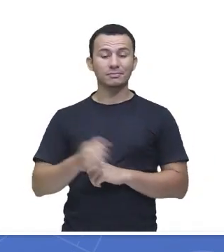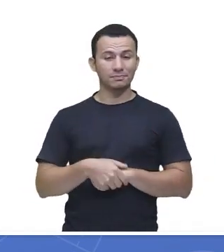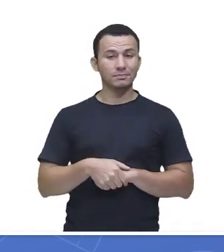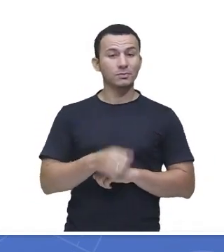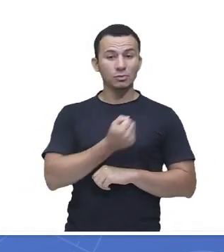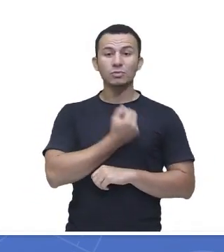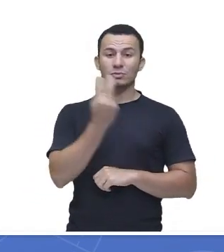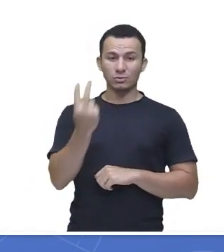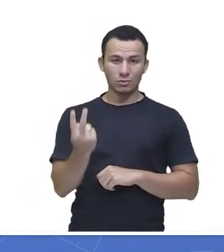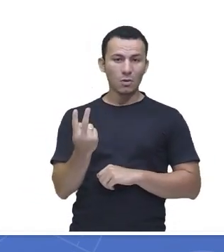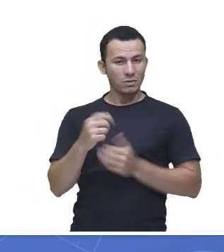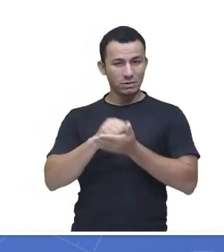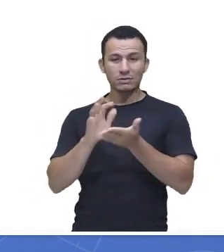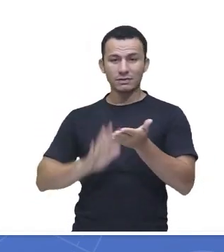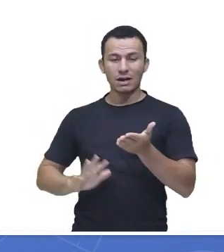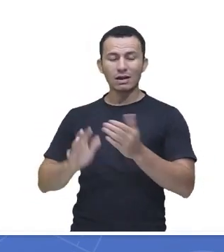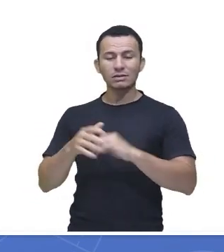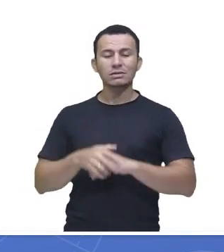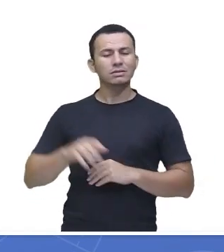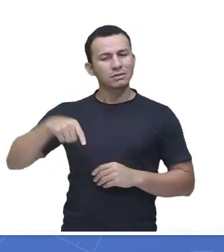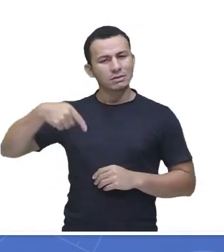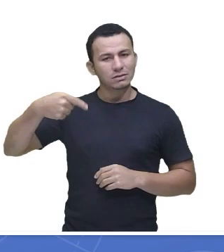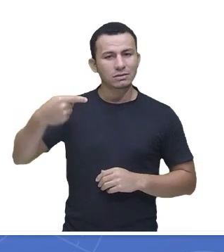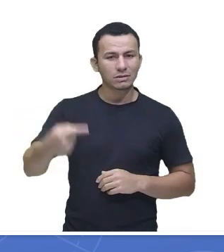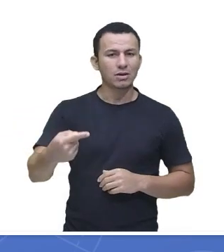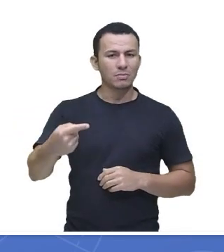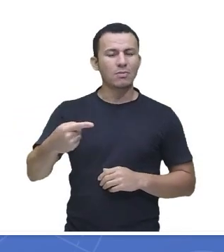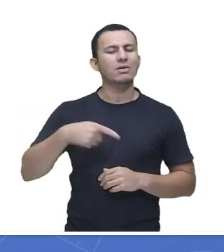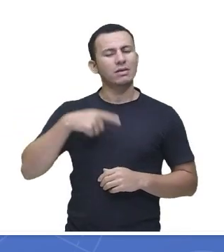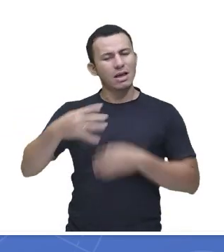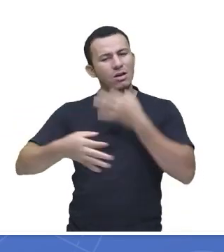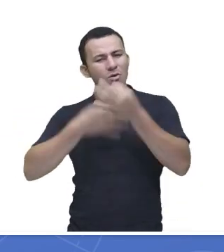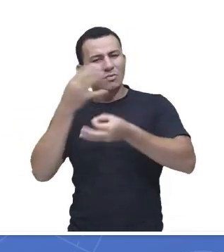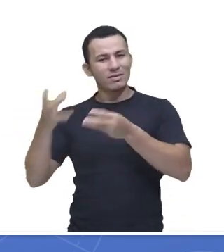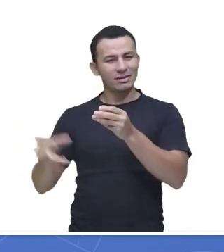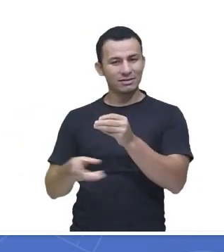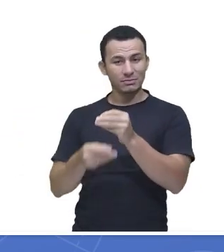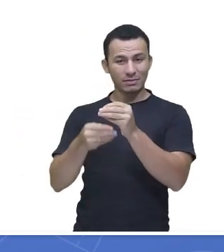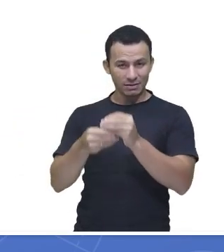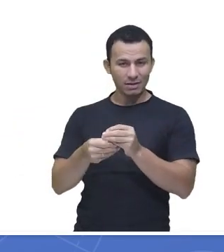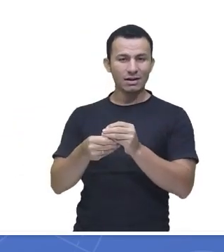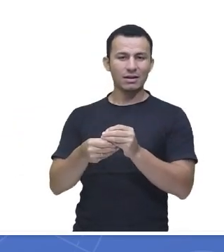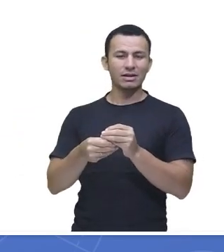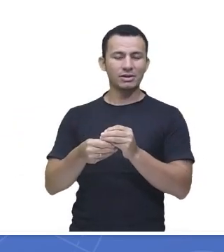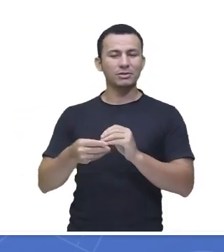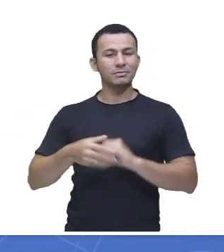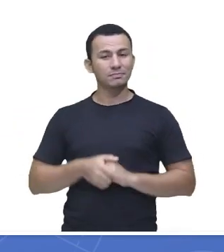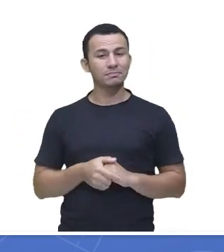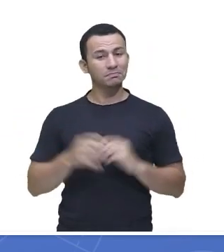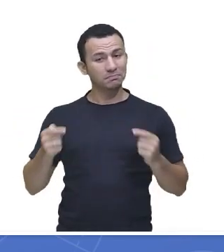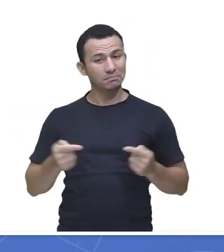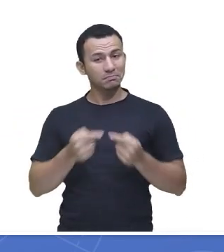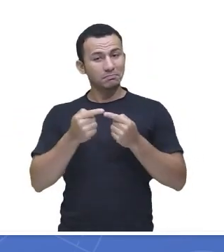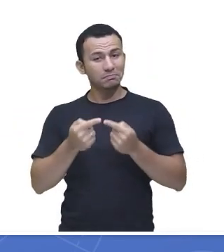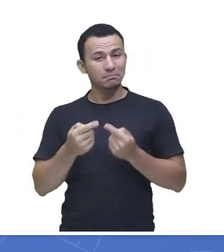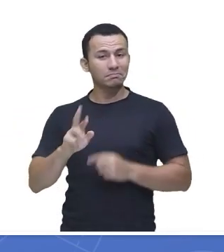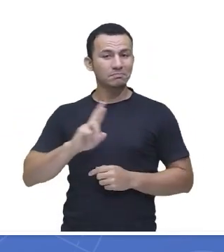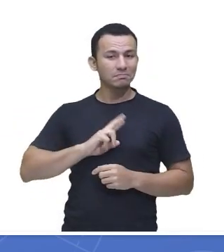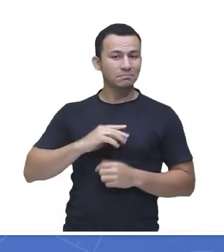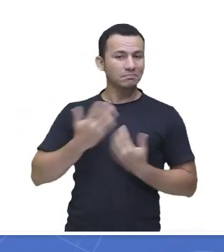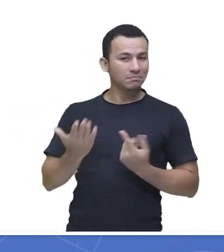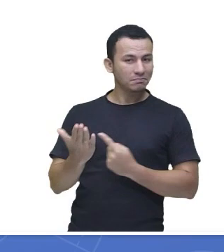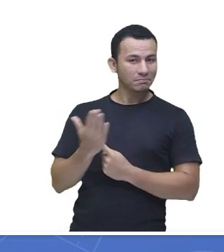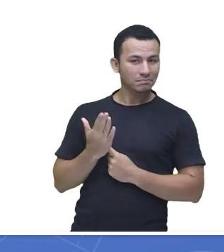número 2 do nosso exercitando, e na sequência o nosso comentário, considerando o que vocês trouxeram para nós de resposta, tá